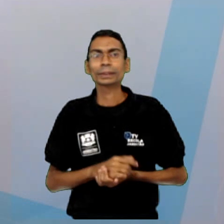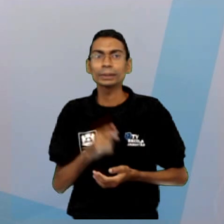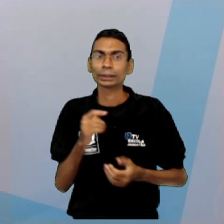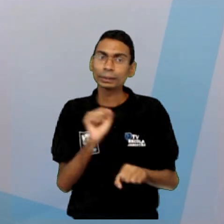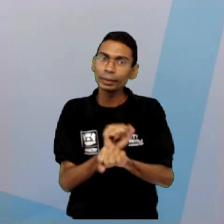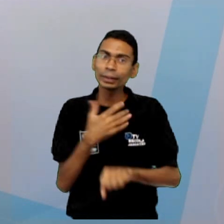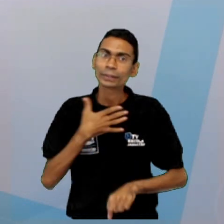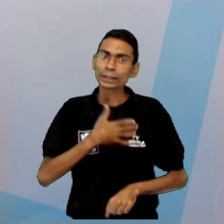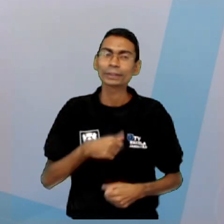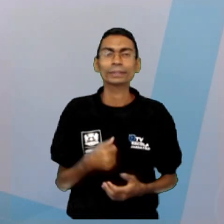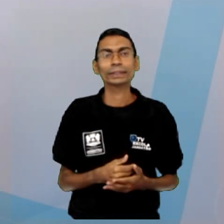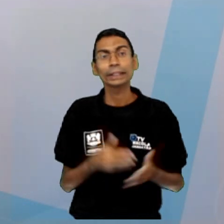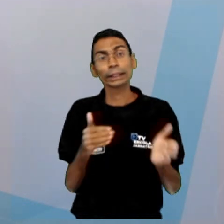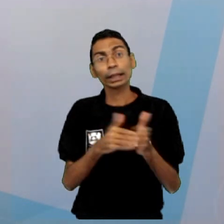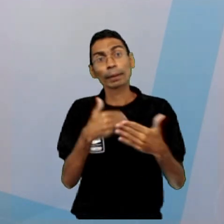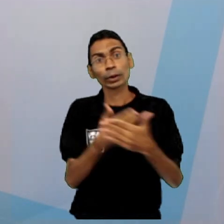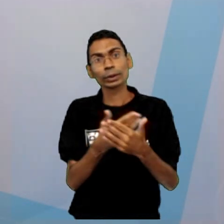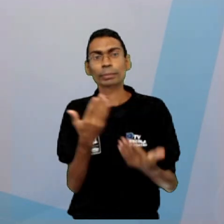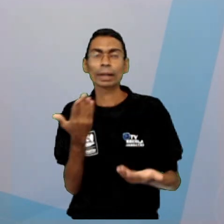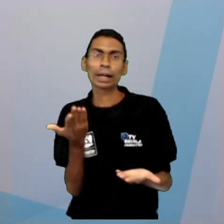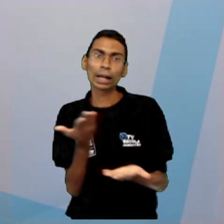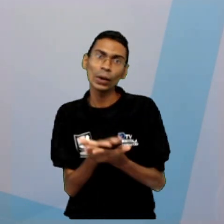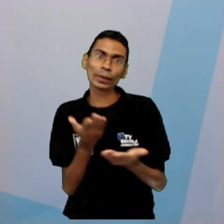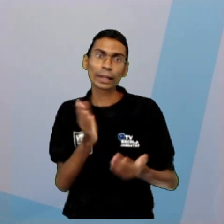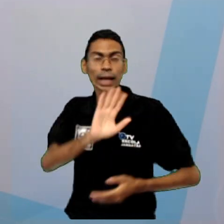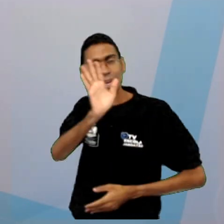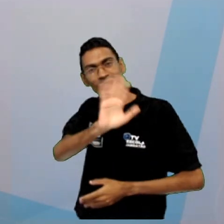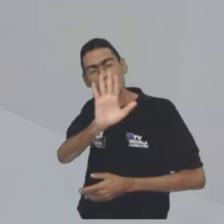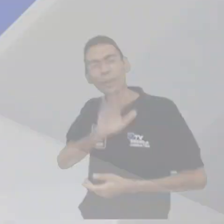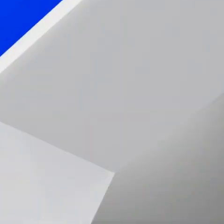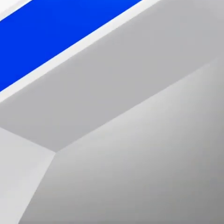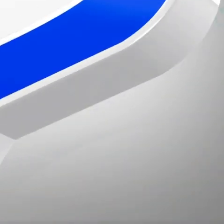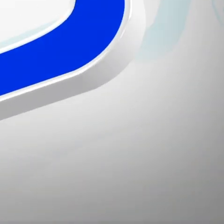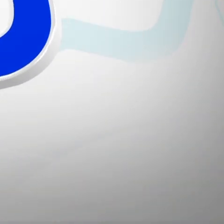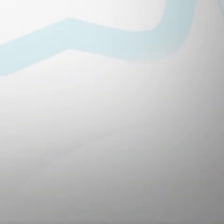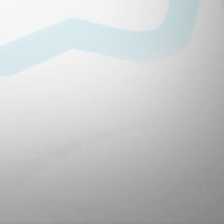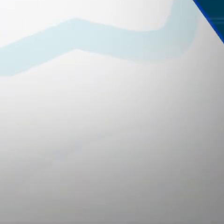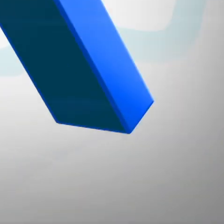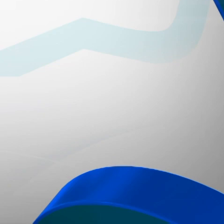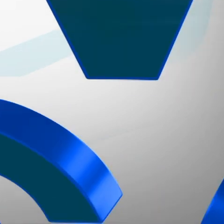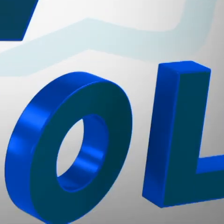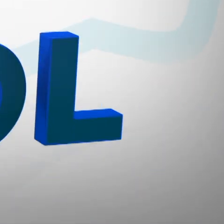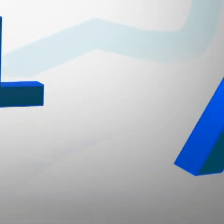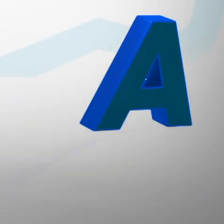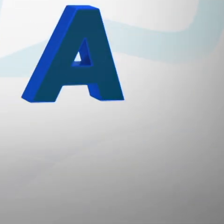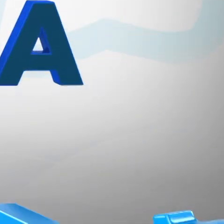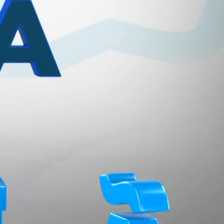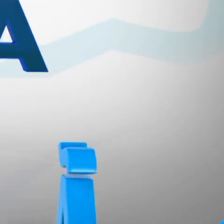gostado. Até a próxima aula.